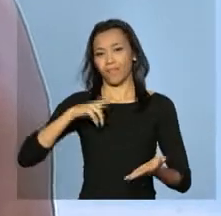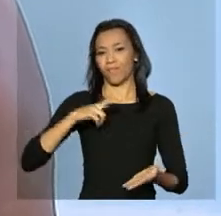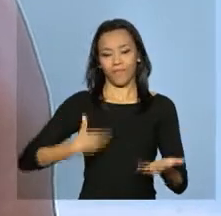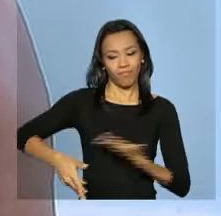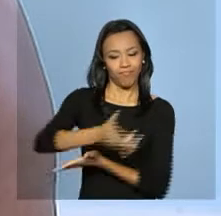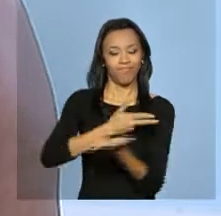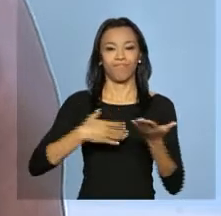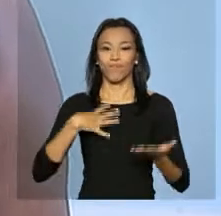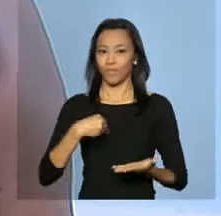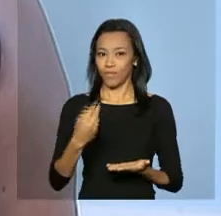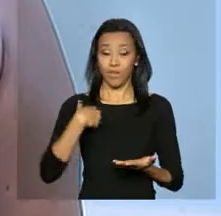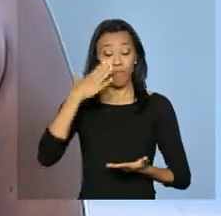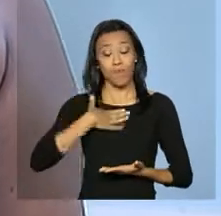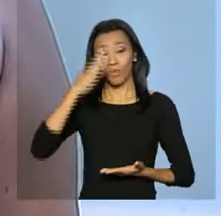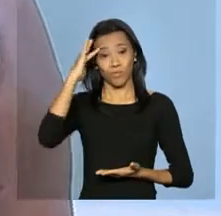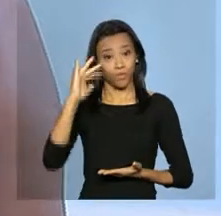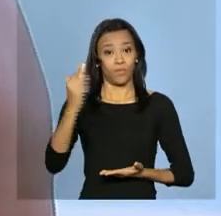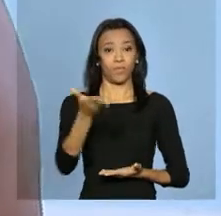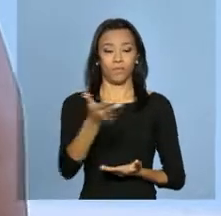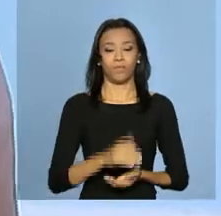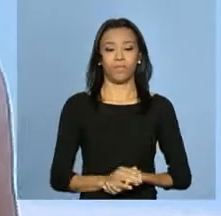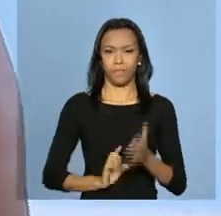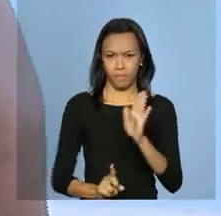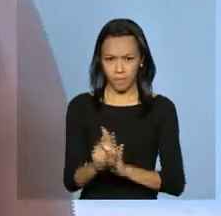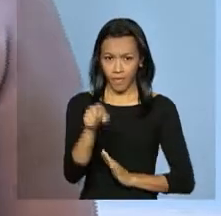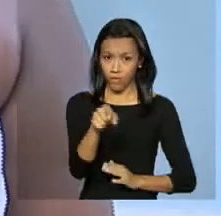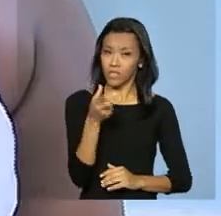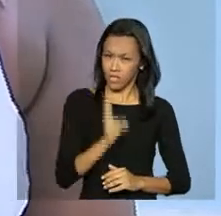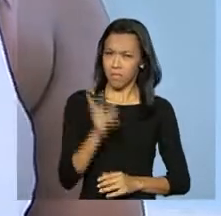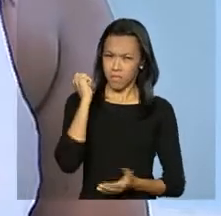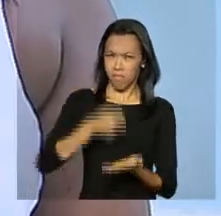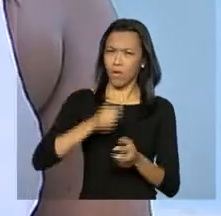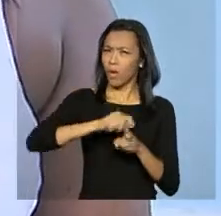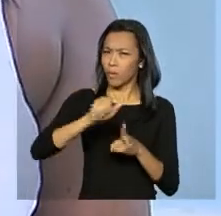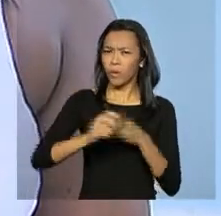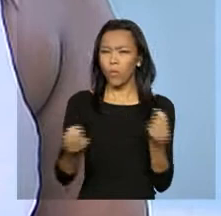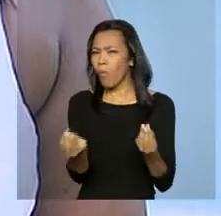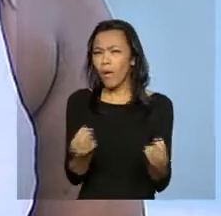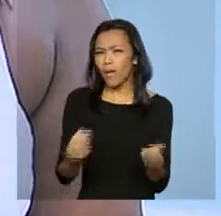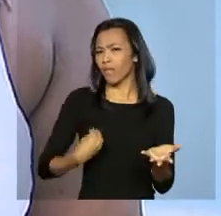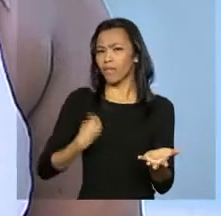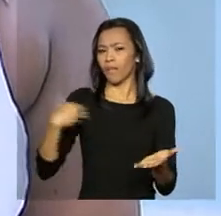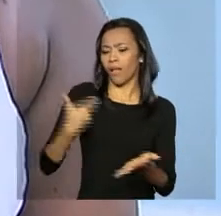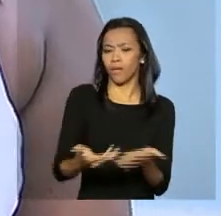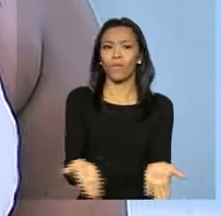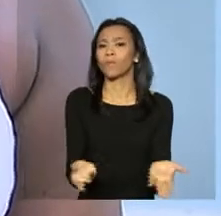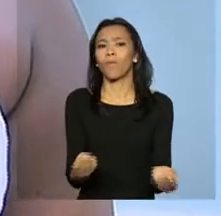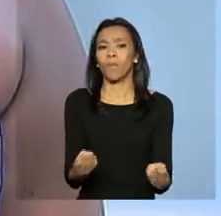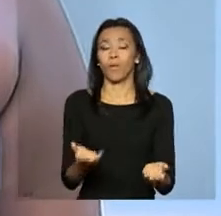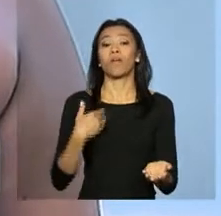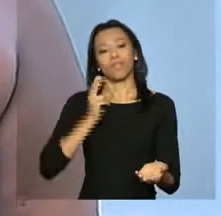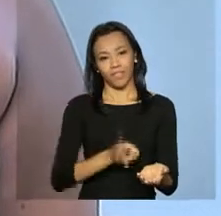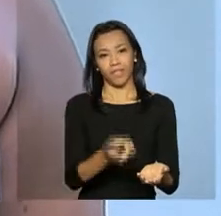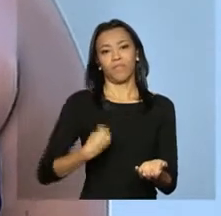mim é o meu sonho. Você sempre pagou aluguel? Como que era a tua vida até agora? Eu sempre vivi